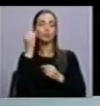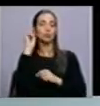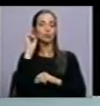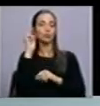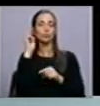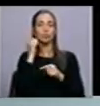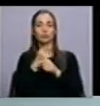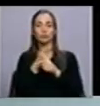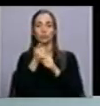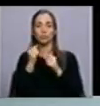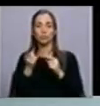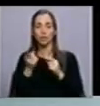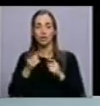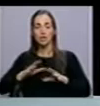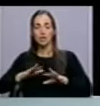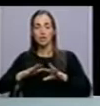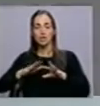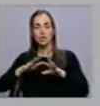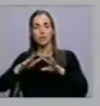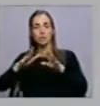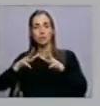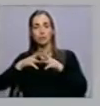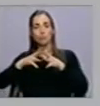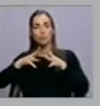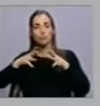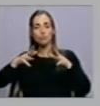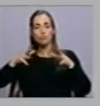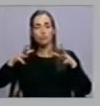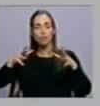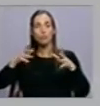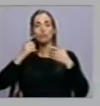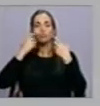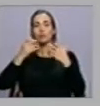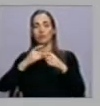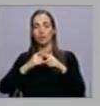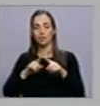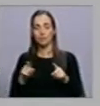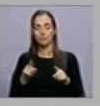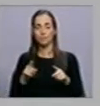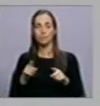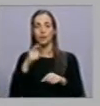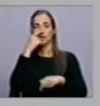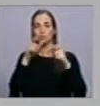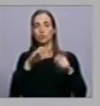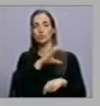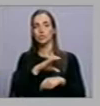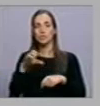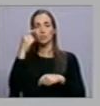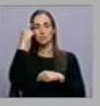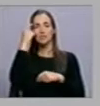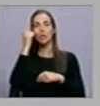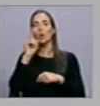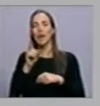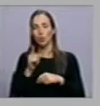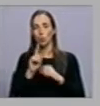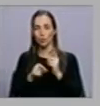teve um crescimento suficiente para ser diferenciado. O que é que os cientistas pensam então que poderá ser? Será